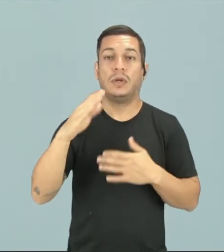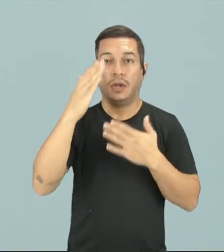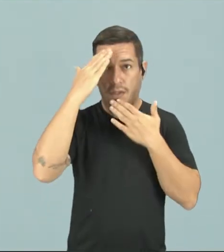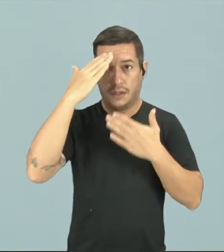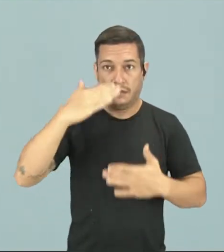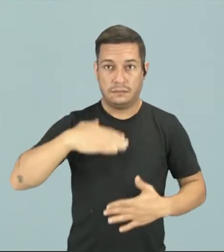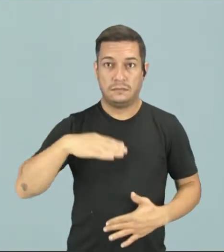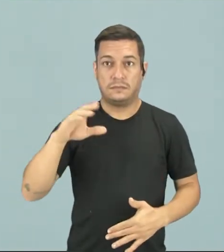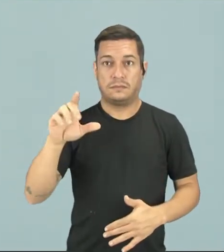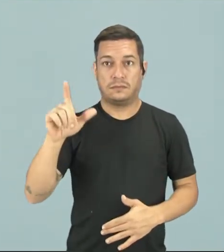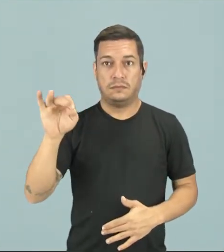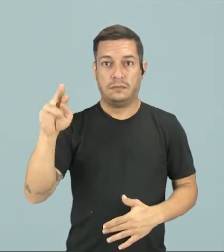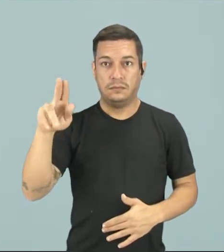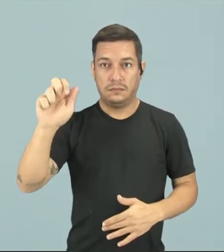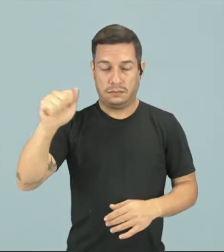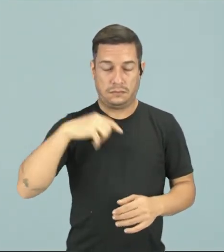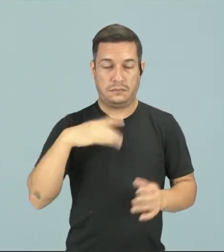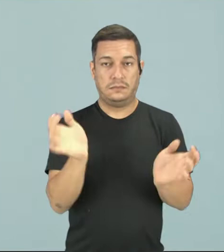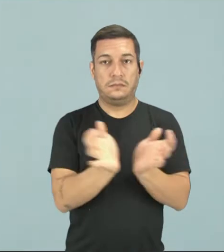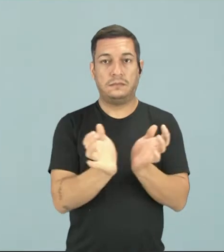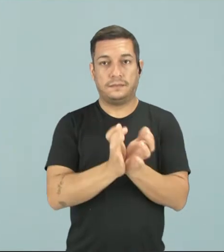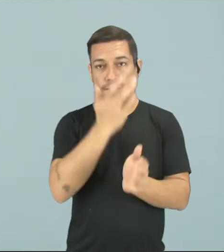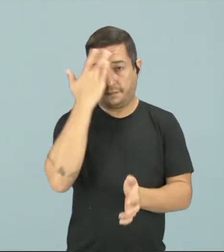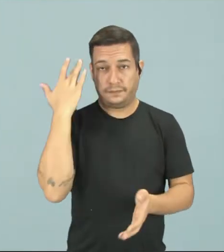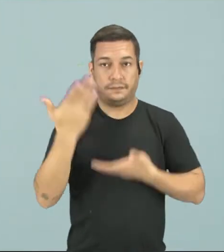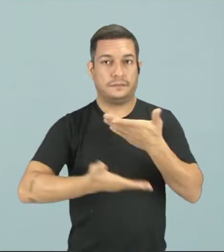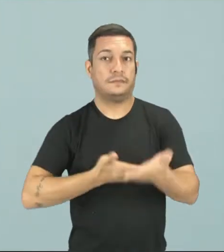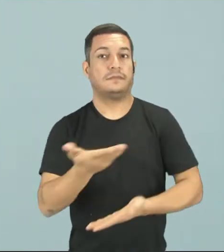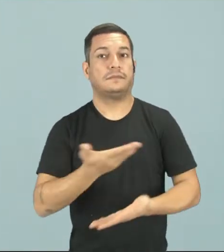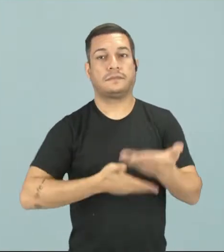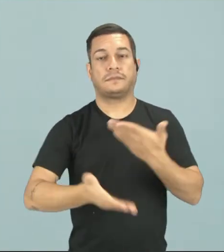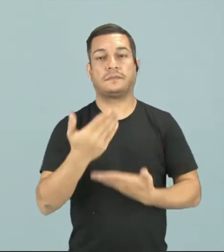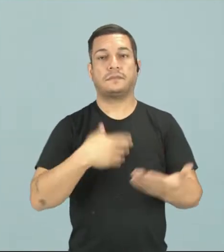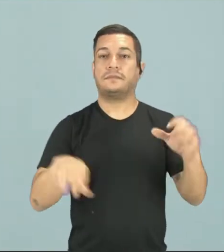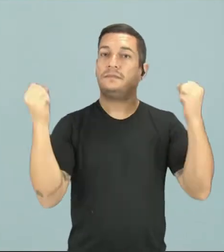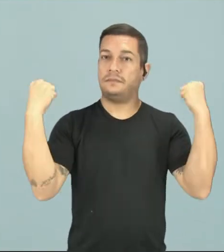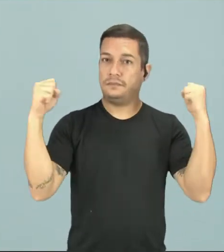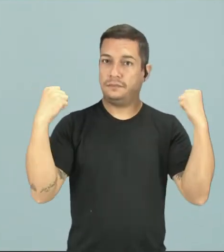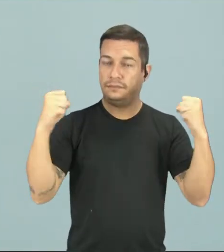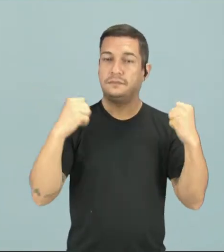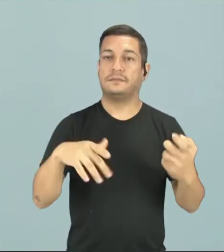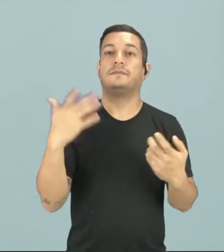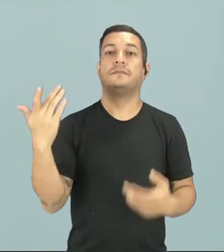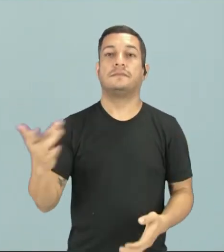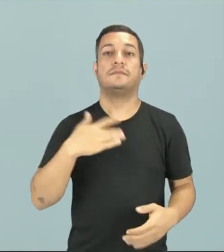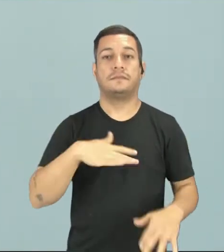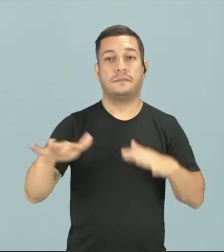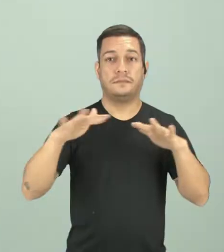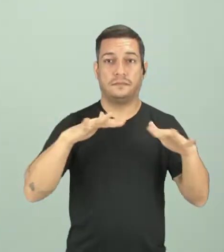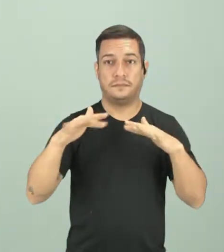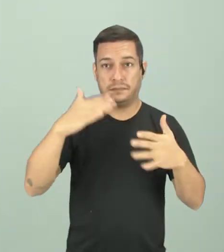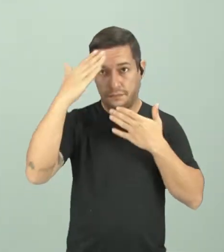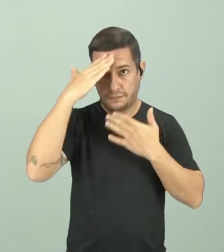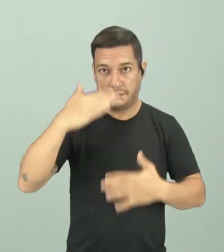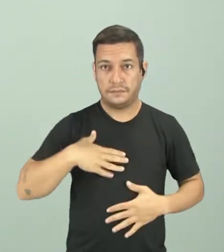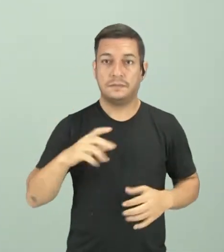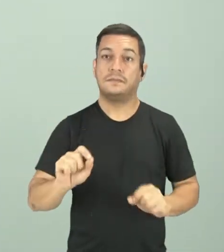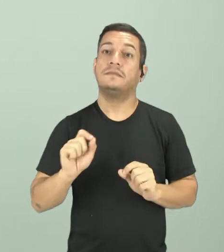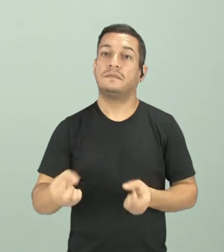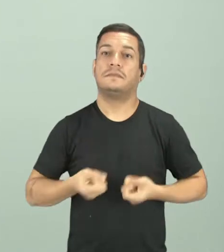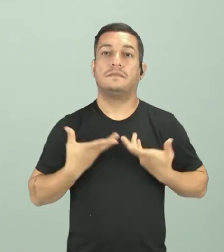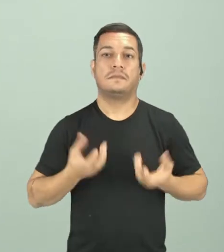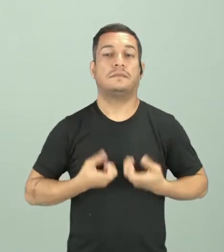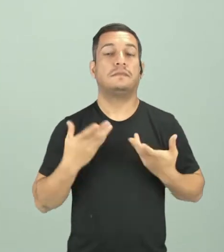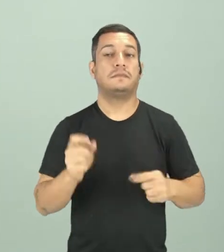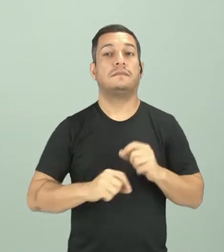tudo aquilo que um grupo de pessoas compartilha em forma de atividade física. A cultura corporal de movimento ela é uma das formas de expressão